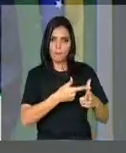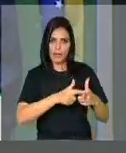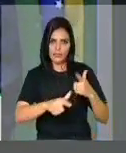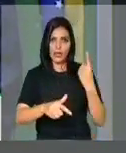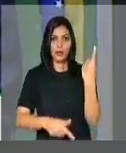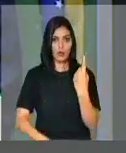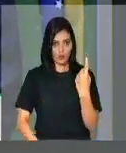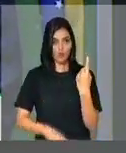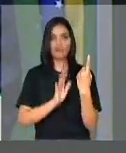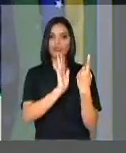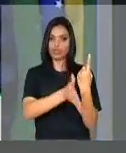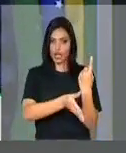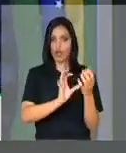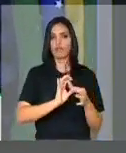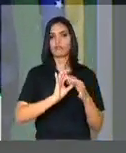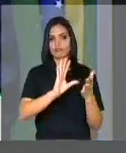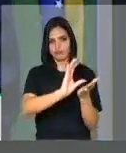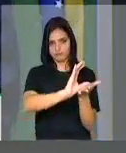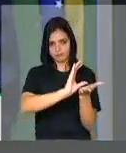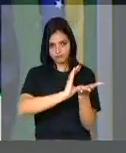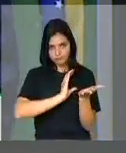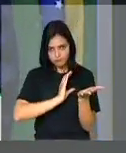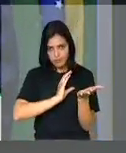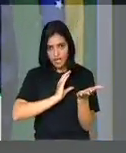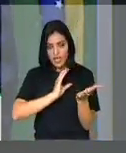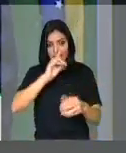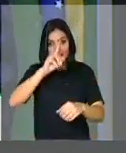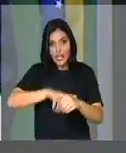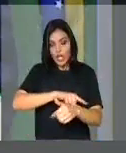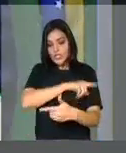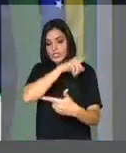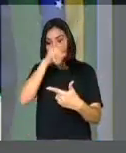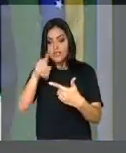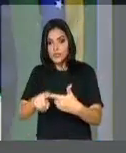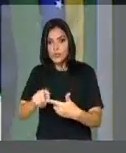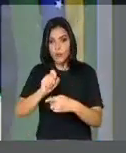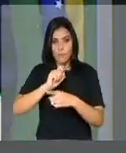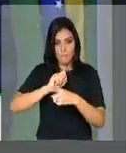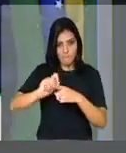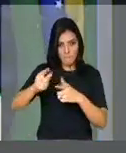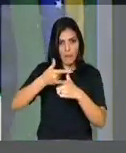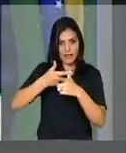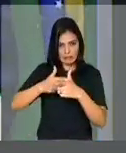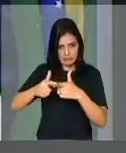liberada. Na hora da segunda parcela